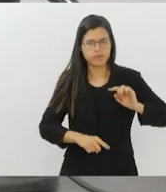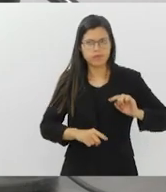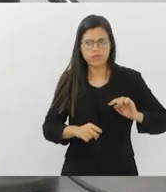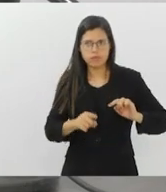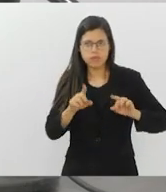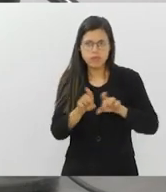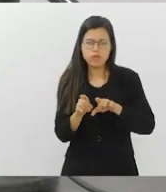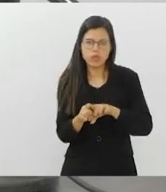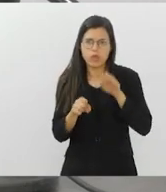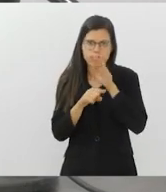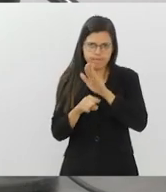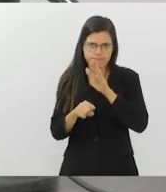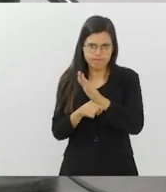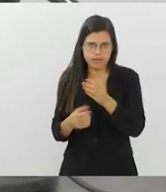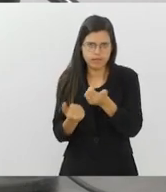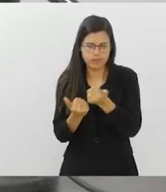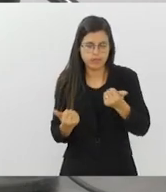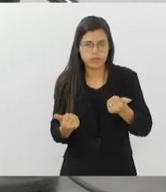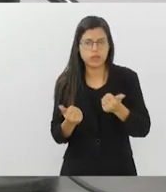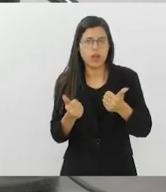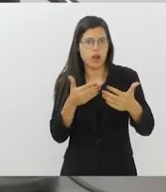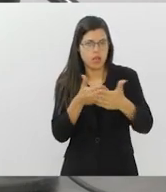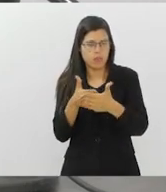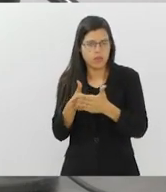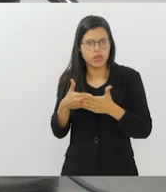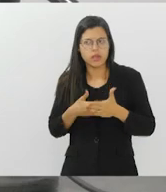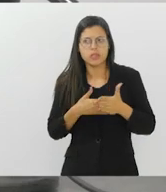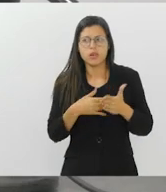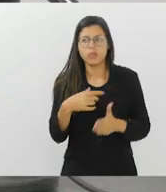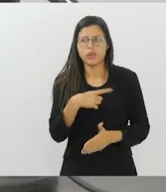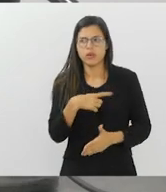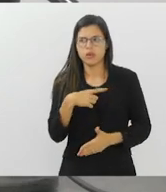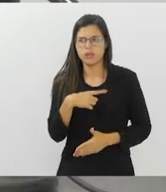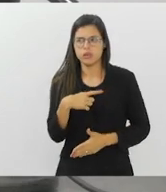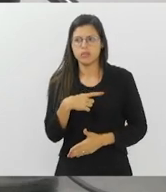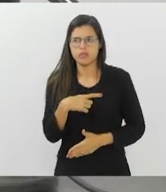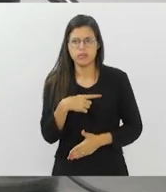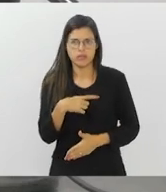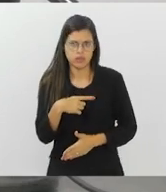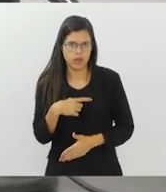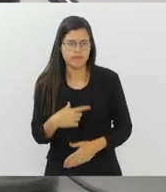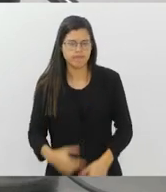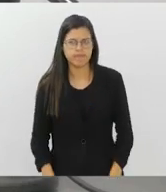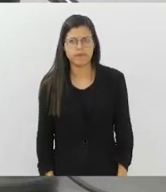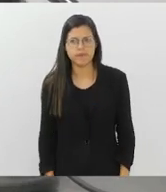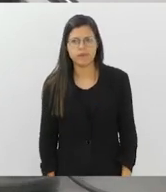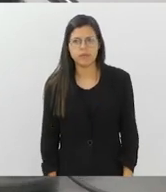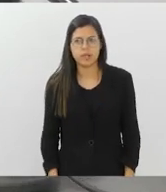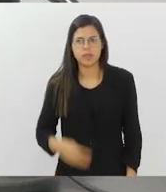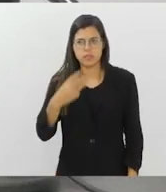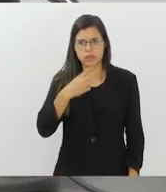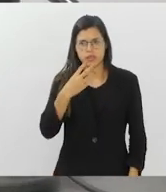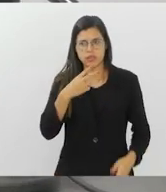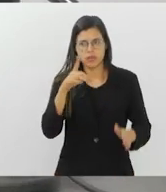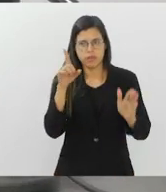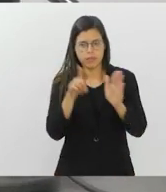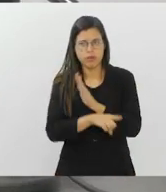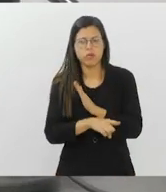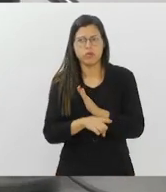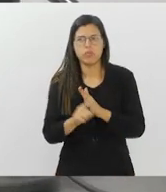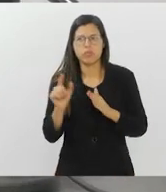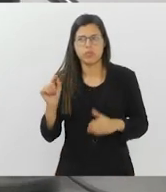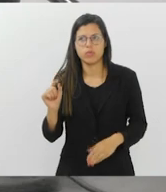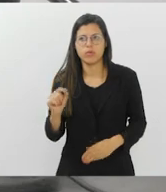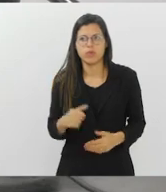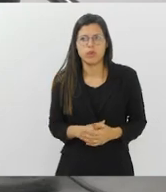benefícios oferecidos e as limitações impostas pelas cláusulas restritivas. A minha terceira pergunta é: